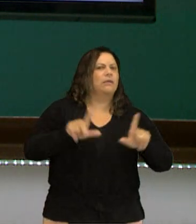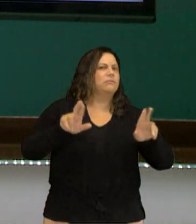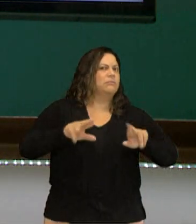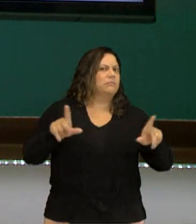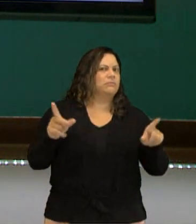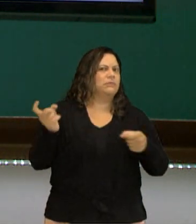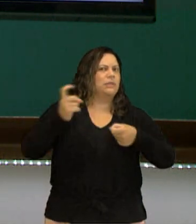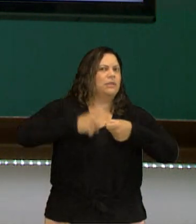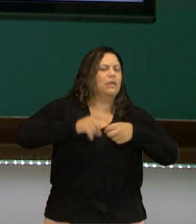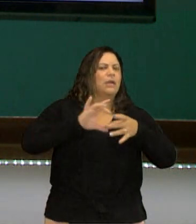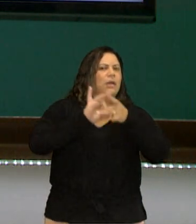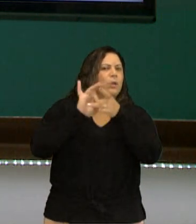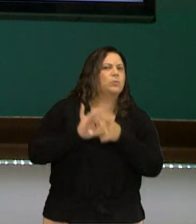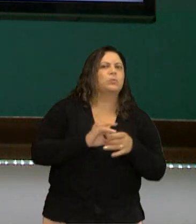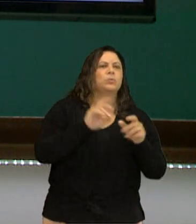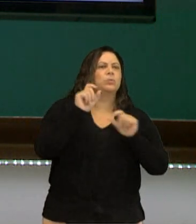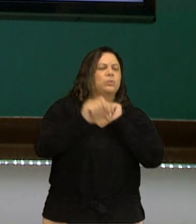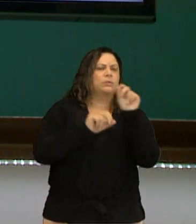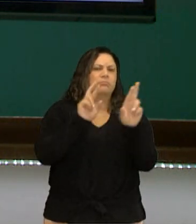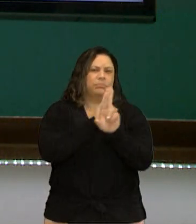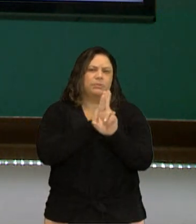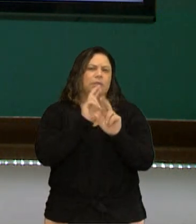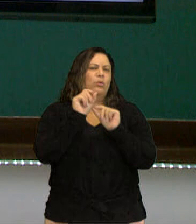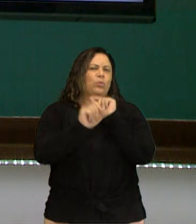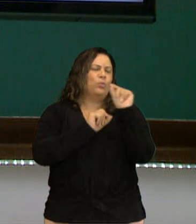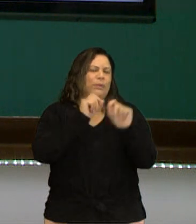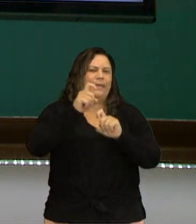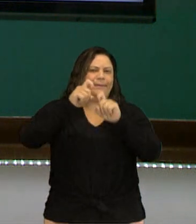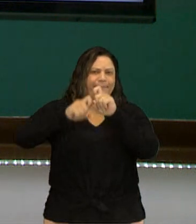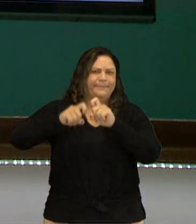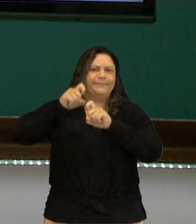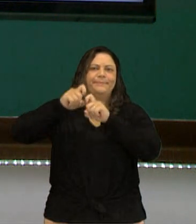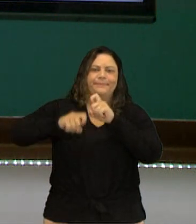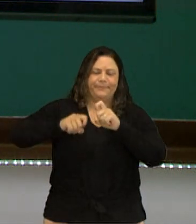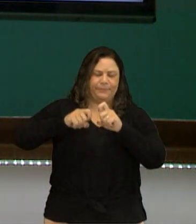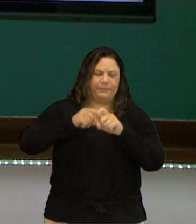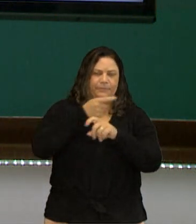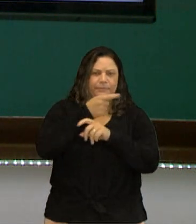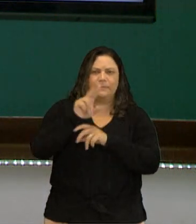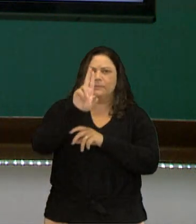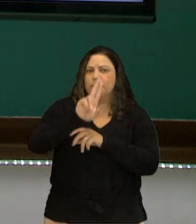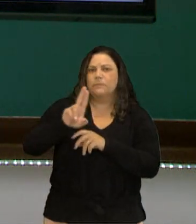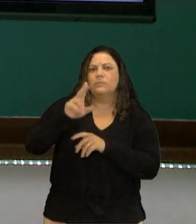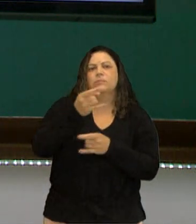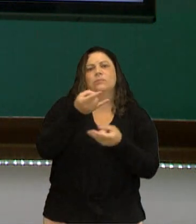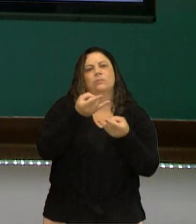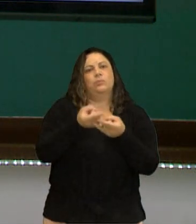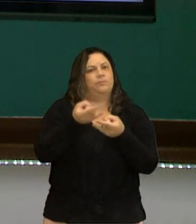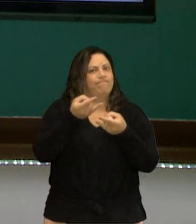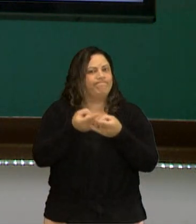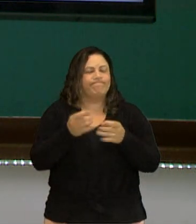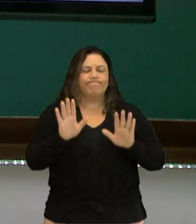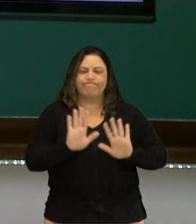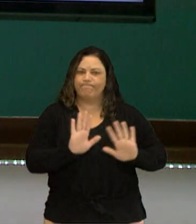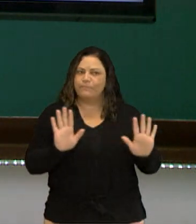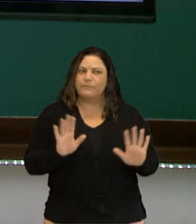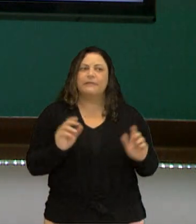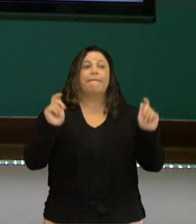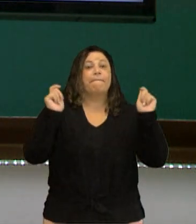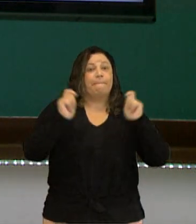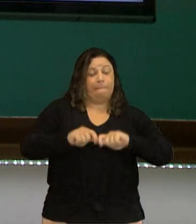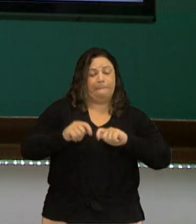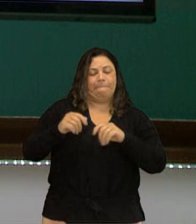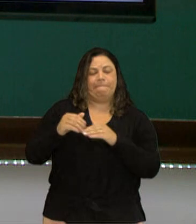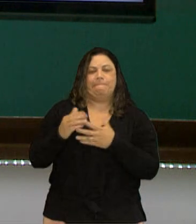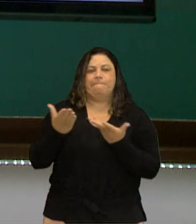associada a quê? As relações entre parceiros que não utilizam o preservativo pode ser passado